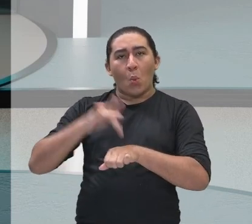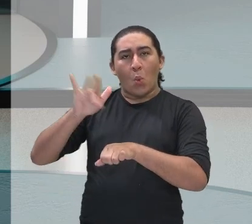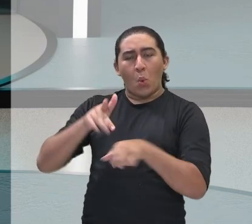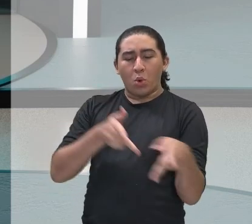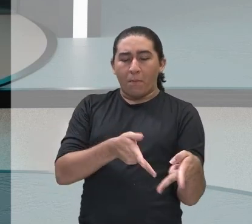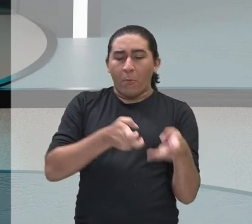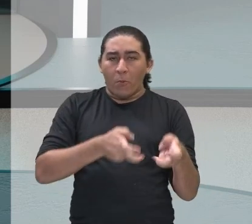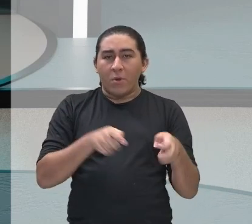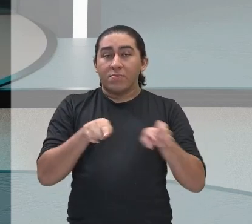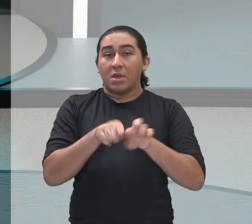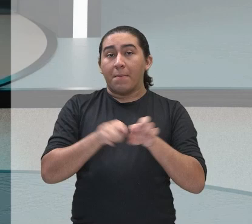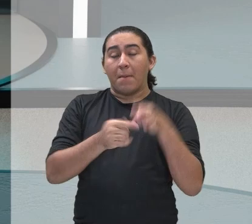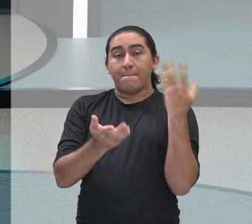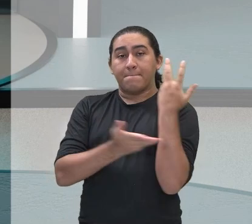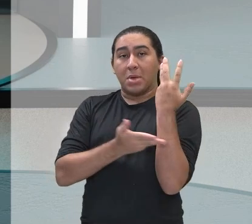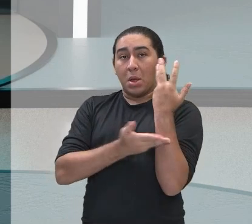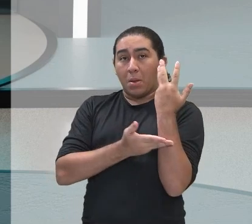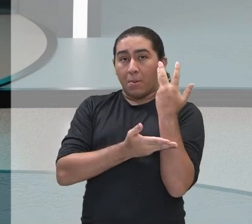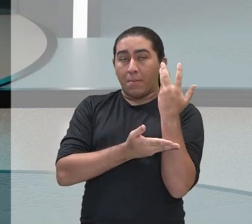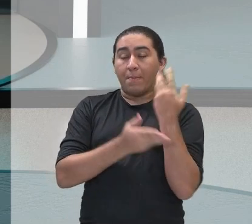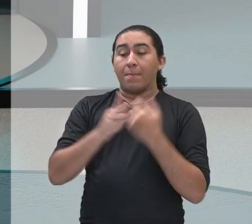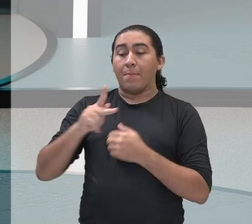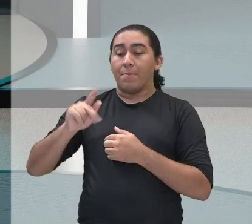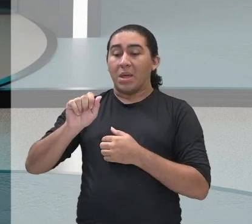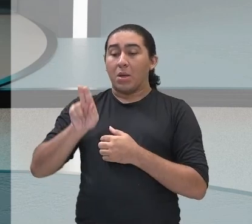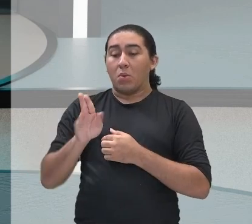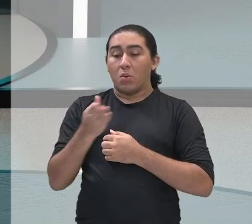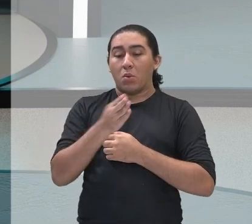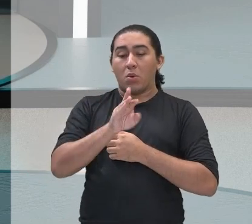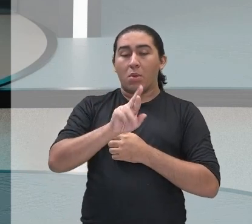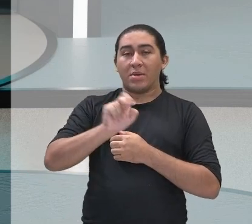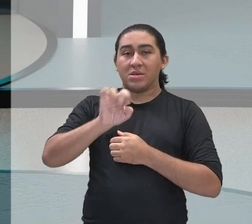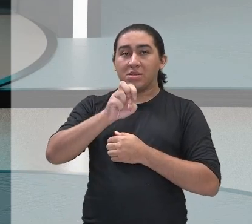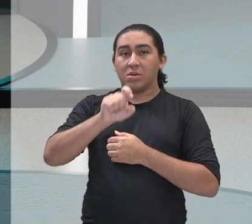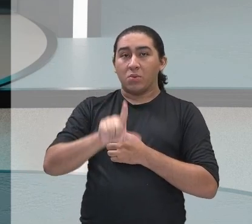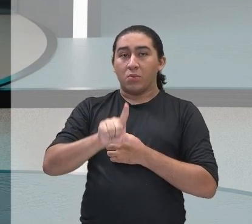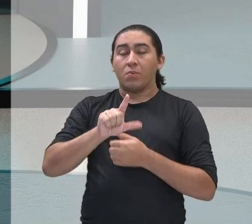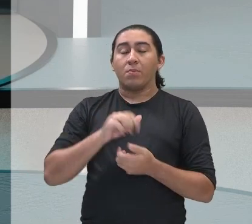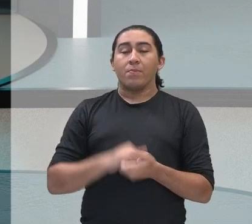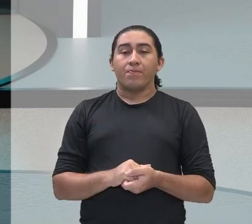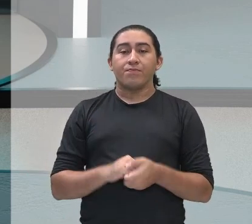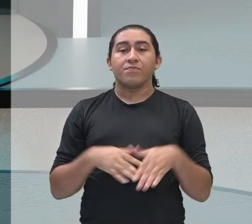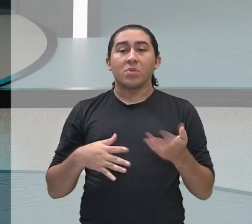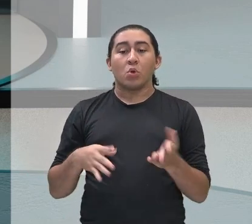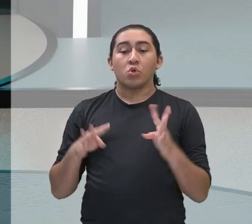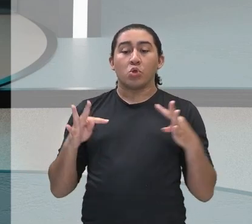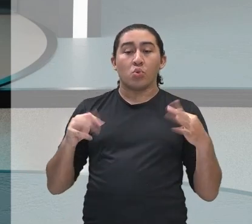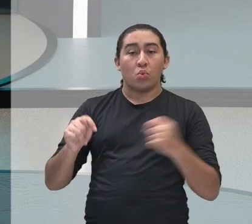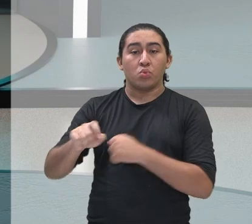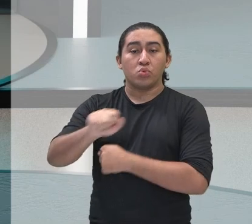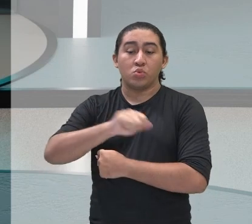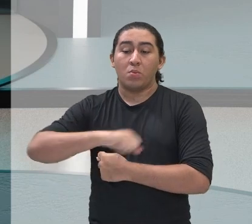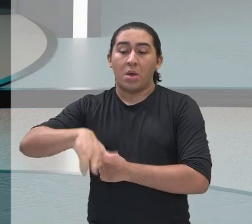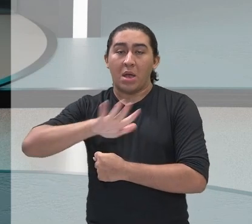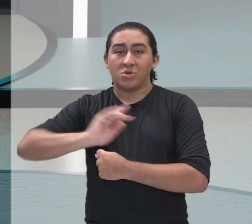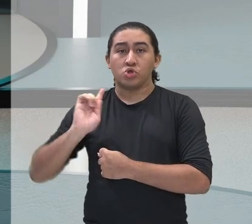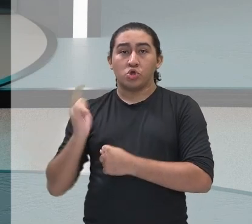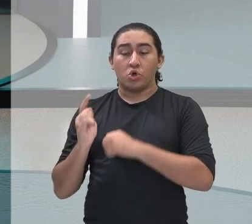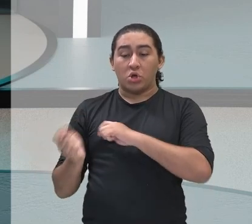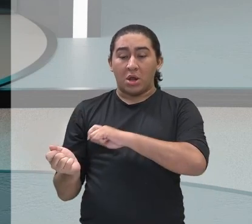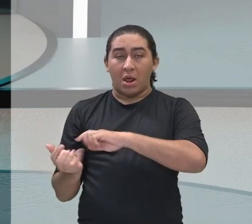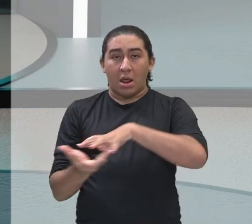do pau-brasil. Então, toda a área geográfica que dava para o